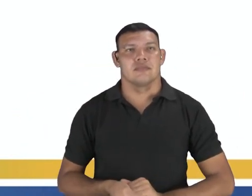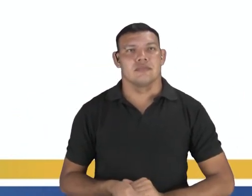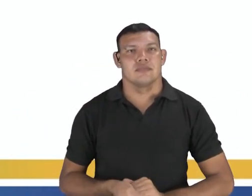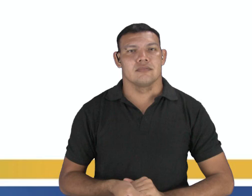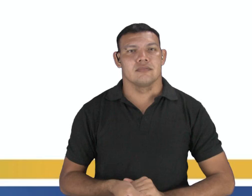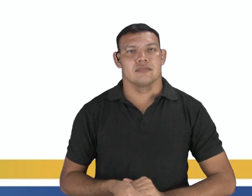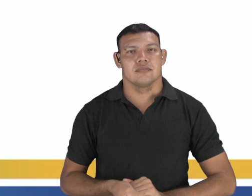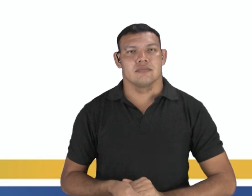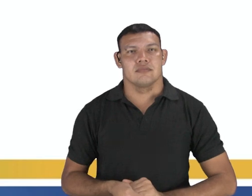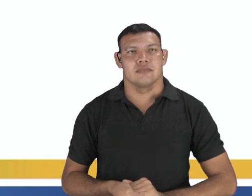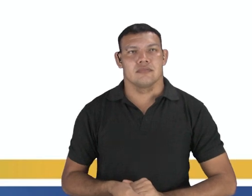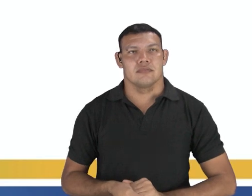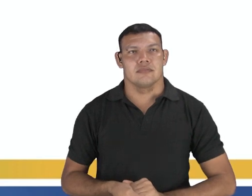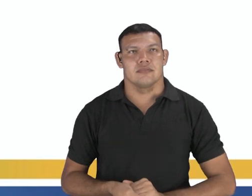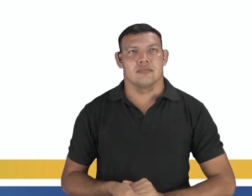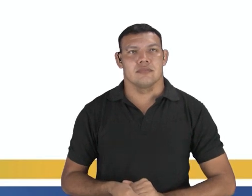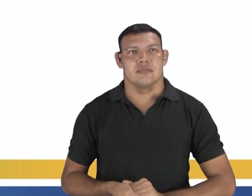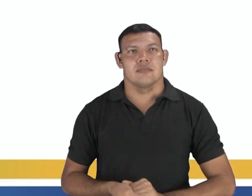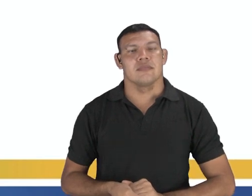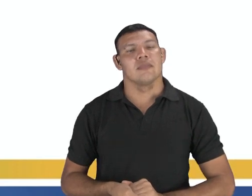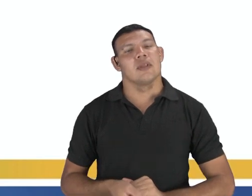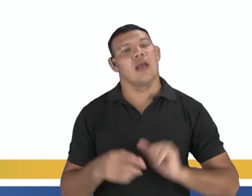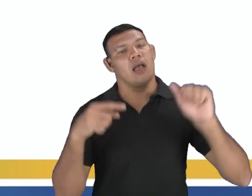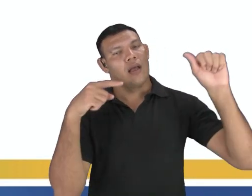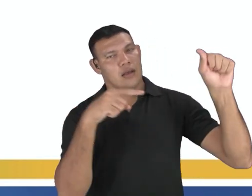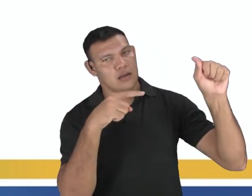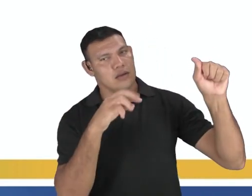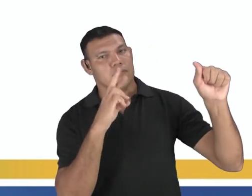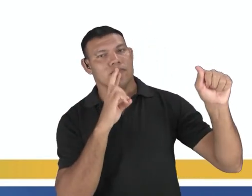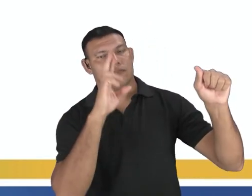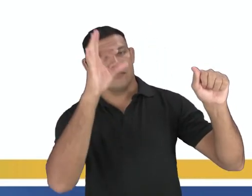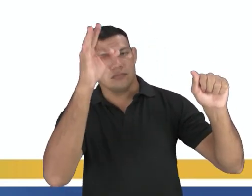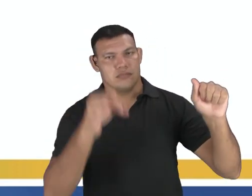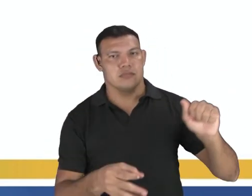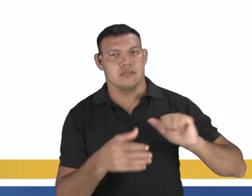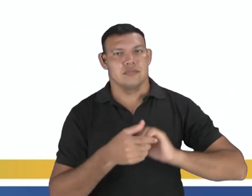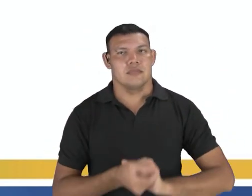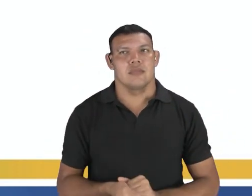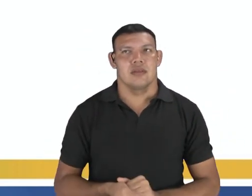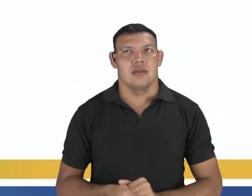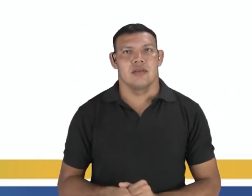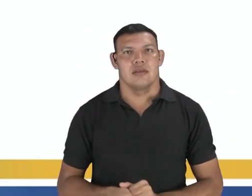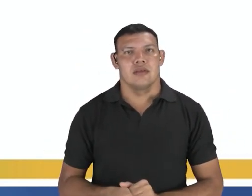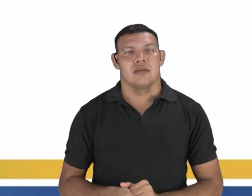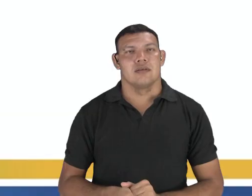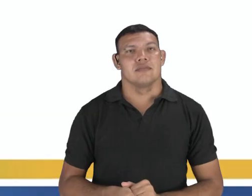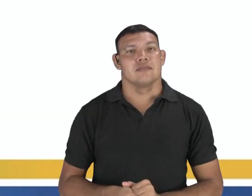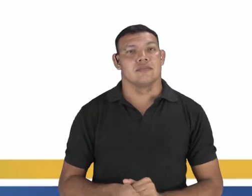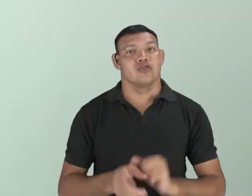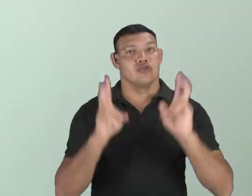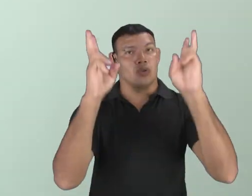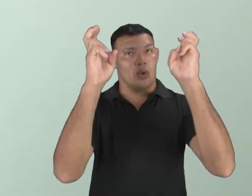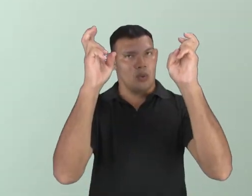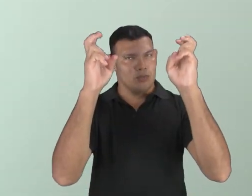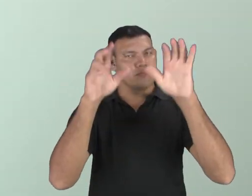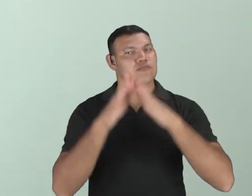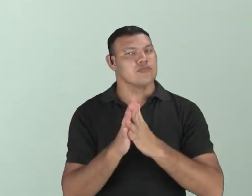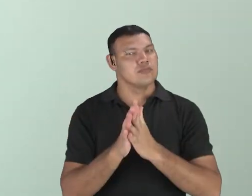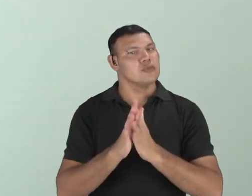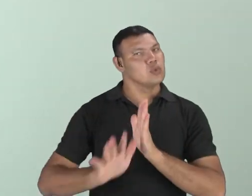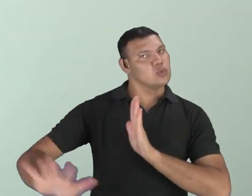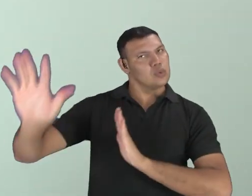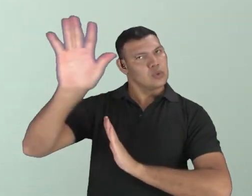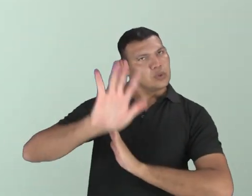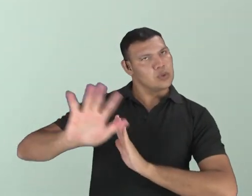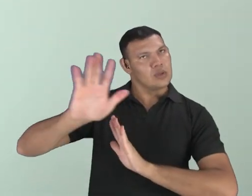que vocês acham? Letra A ou letra B? A resposta correta é a letra A. Nós temos um clichê aí, né?